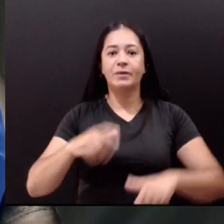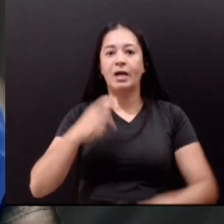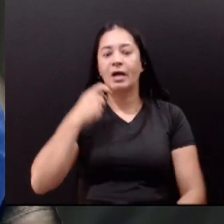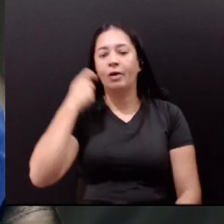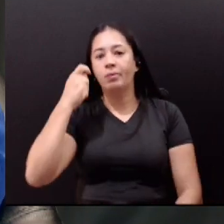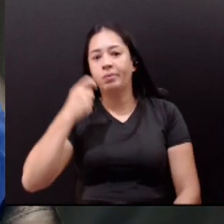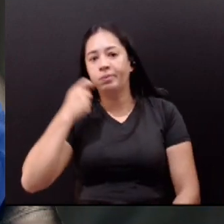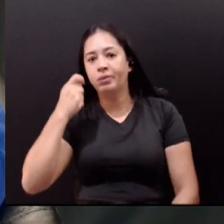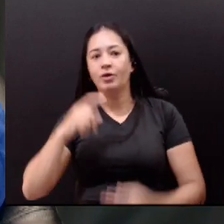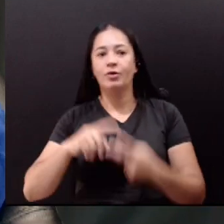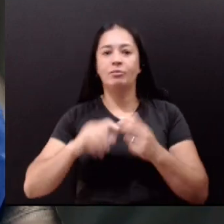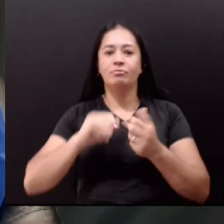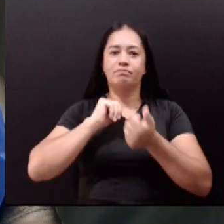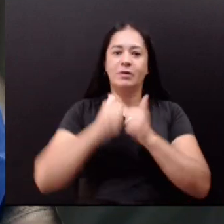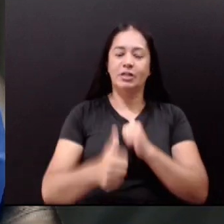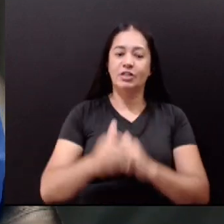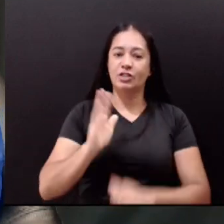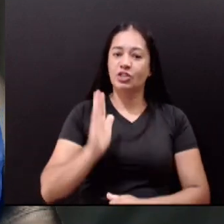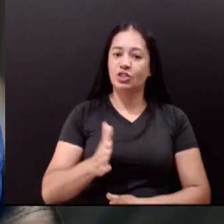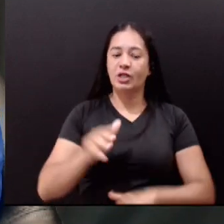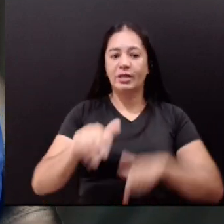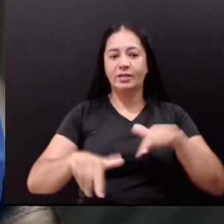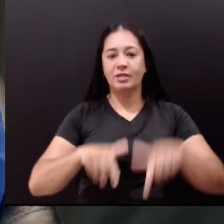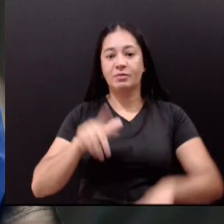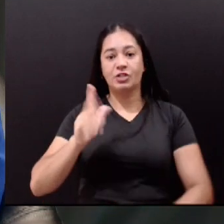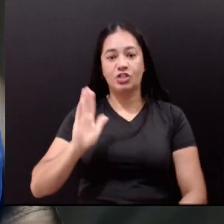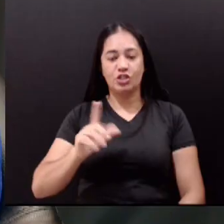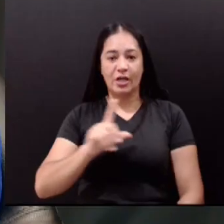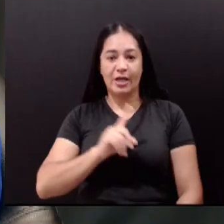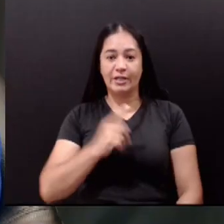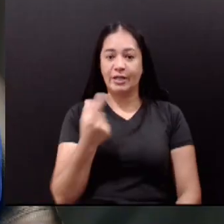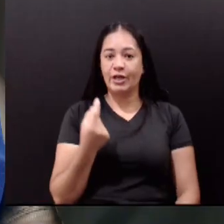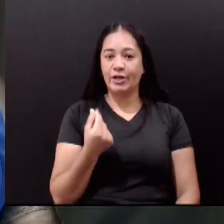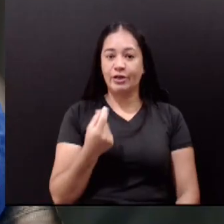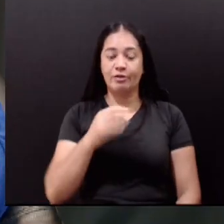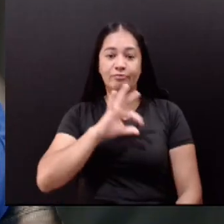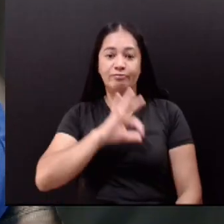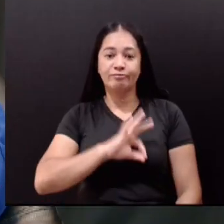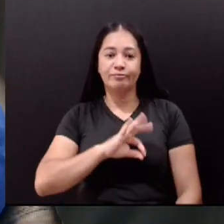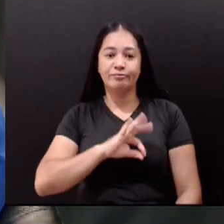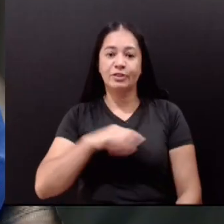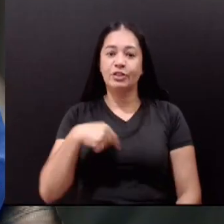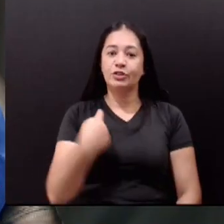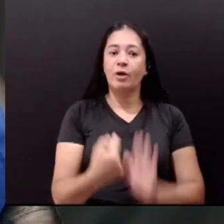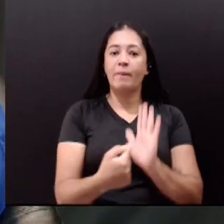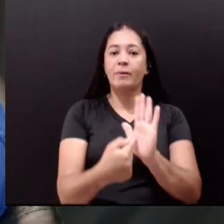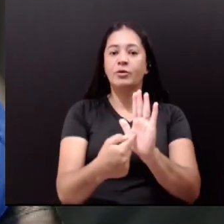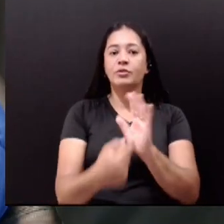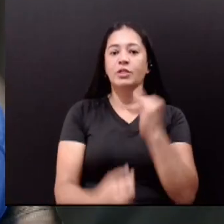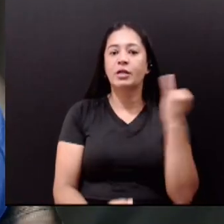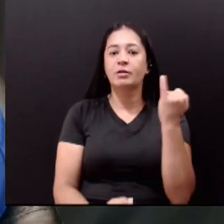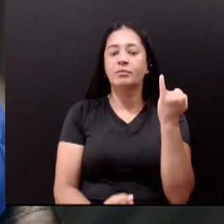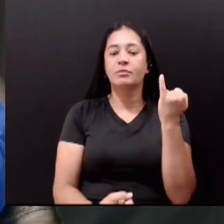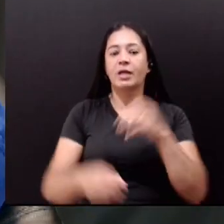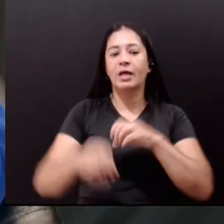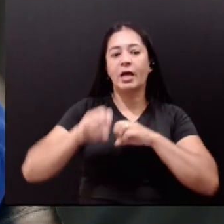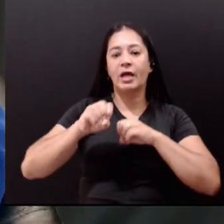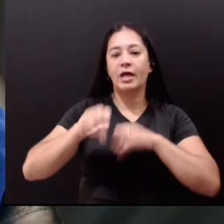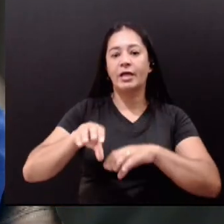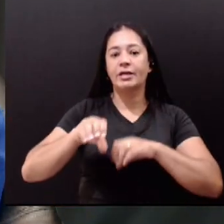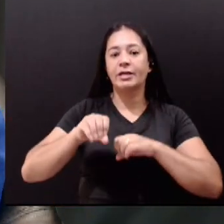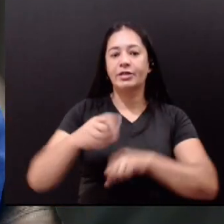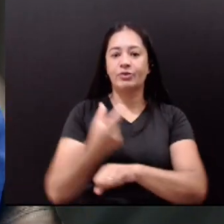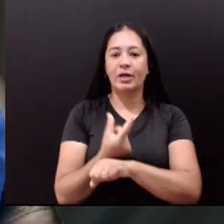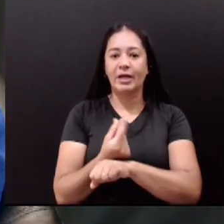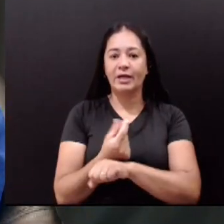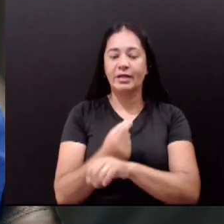Eles já trabalham e já recebem os seus salários. E aí a gente vai mostrar a importância da educação financeira para os pais, para